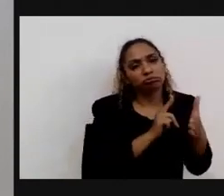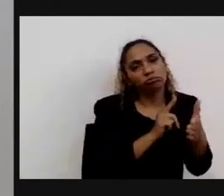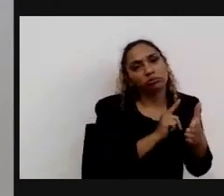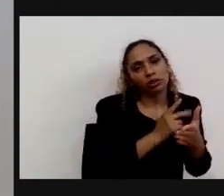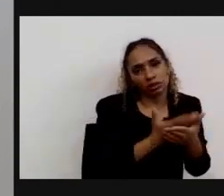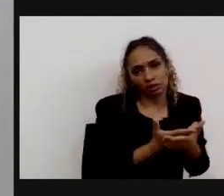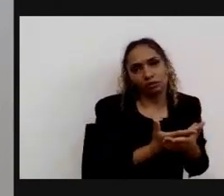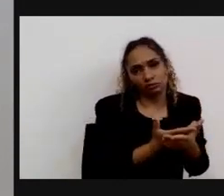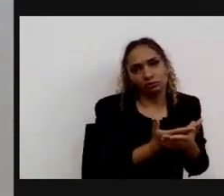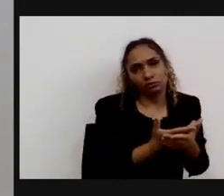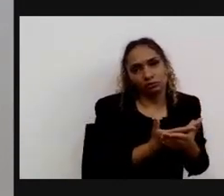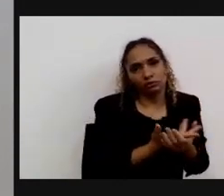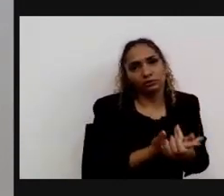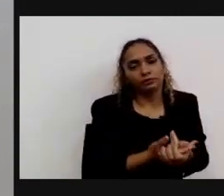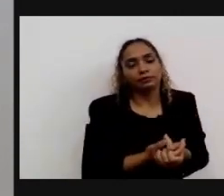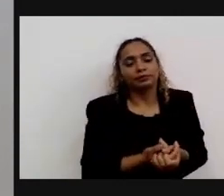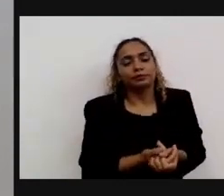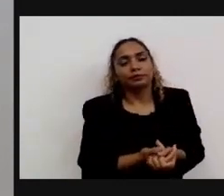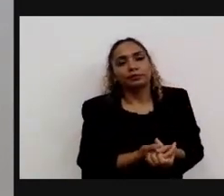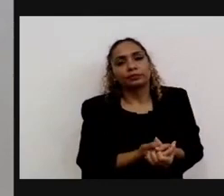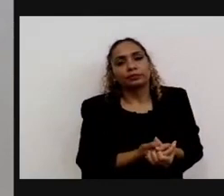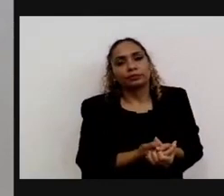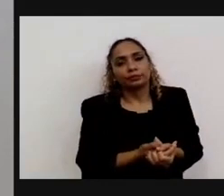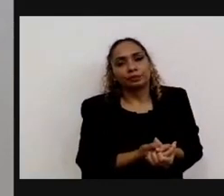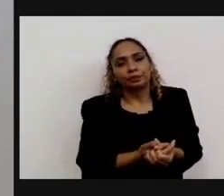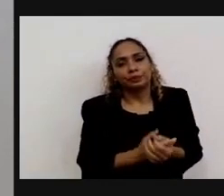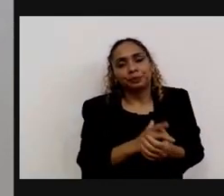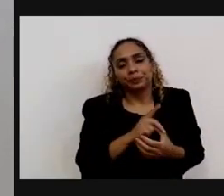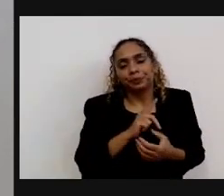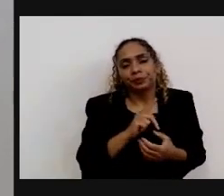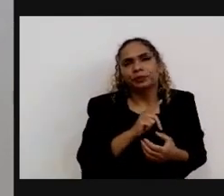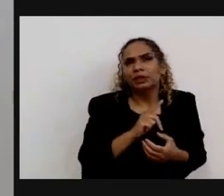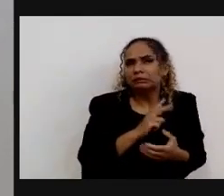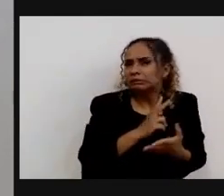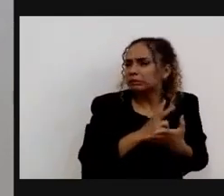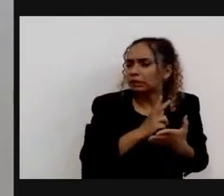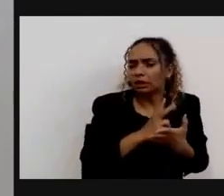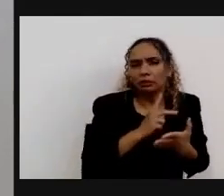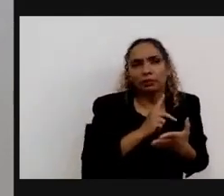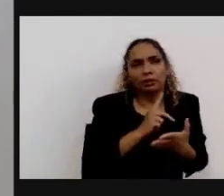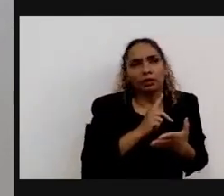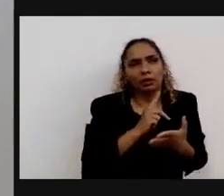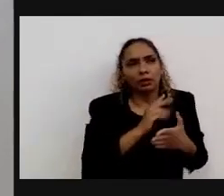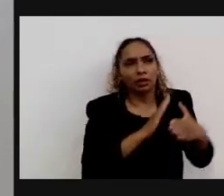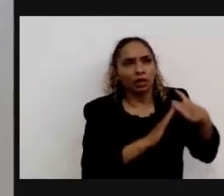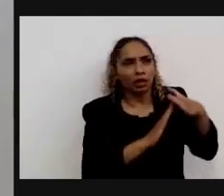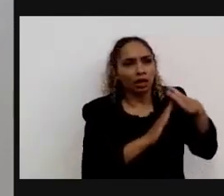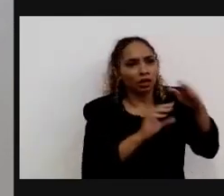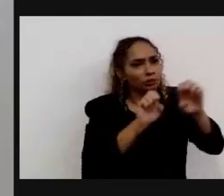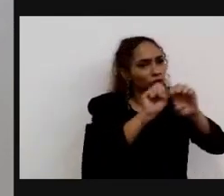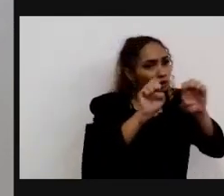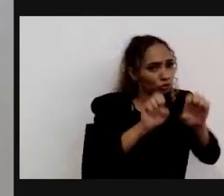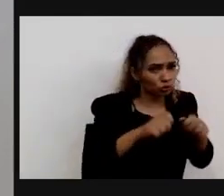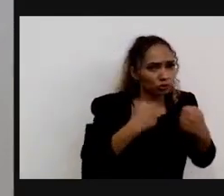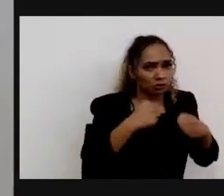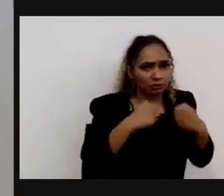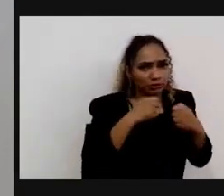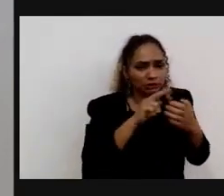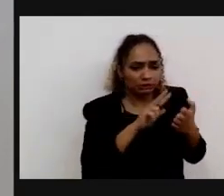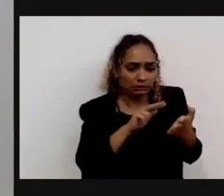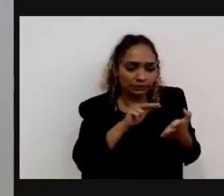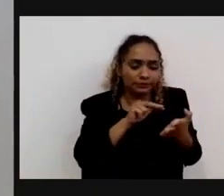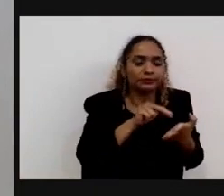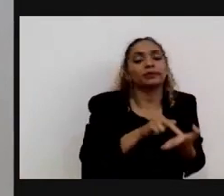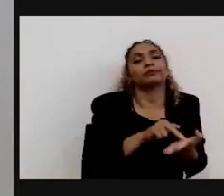qual a gente lida Sabe tem sempre vai ter um limite estrutural que precisa ser enfrentado